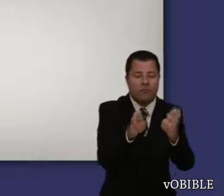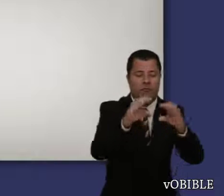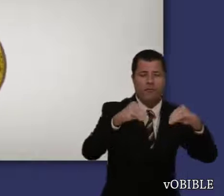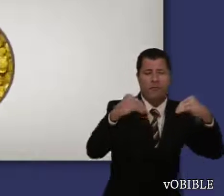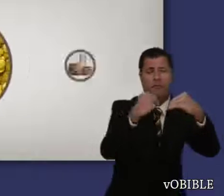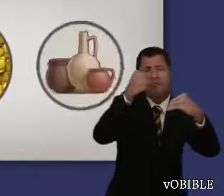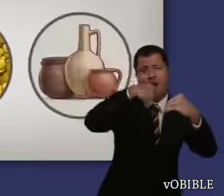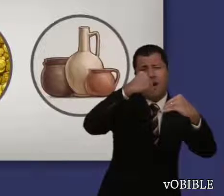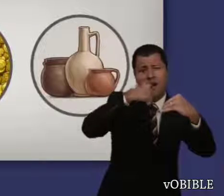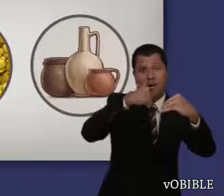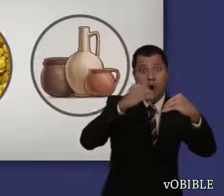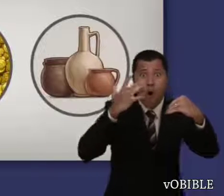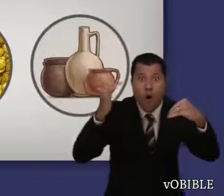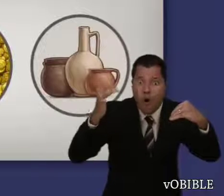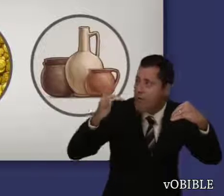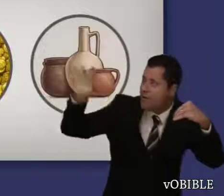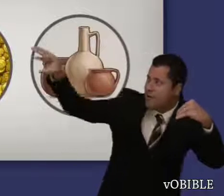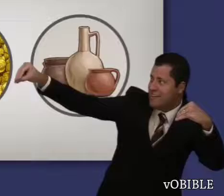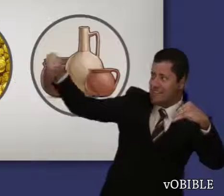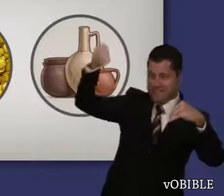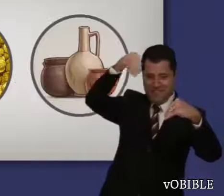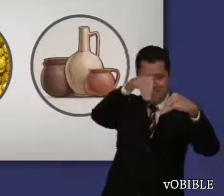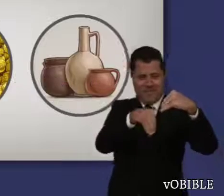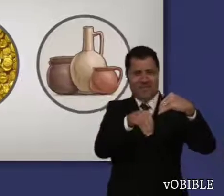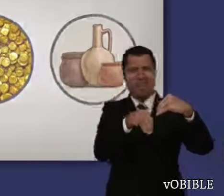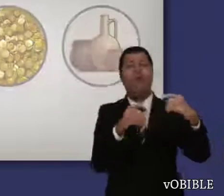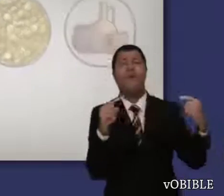um tesouro em vasos de barro.